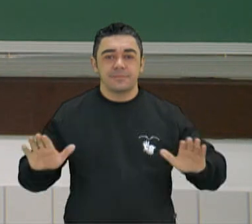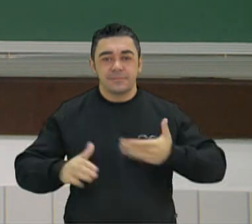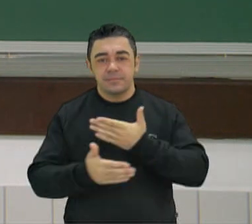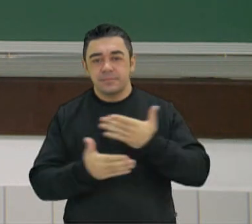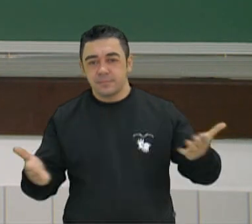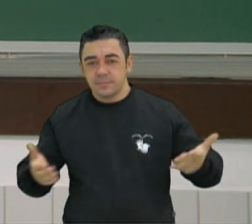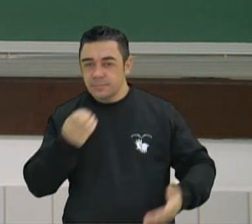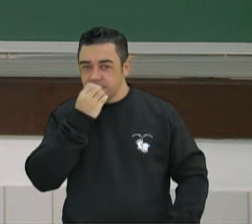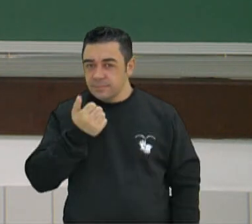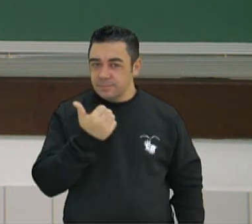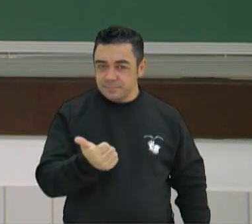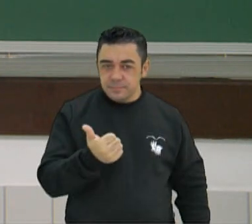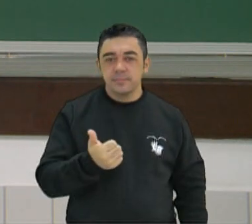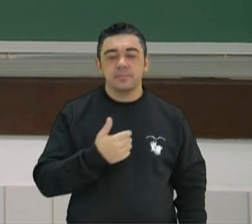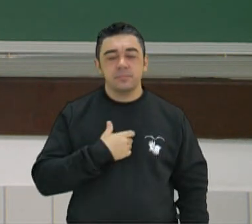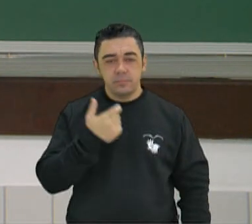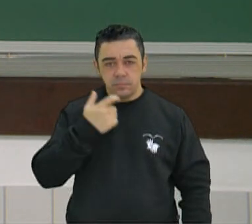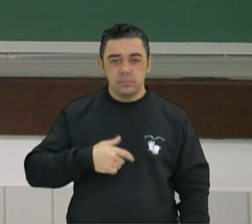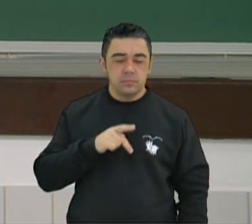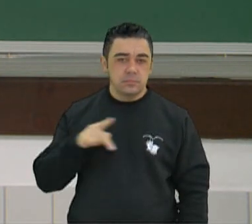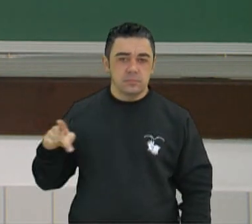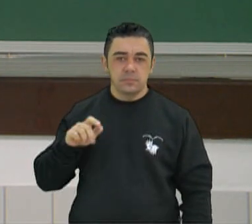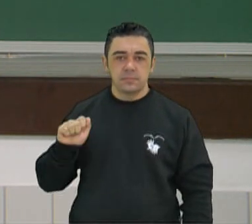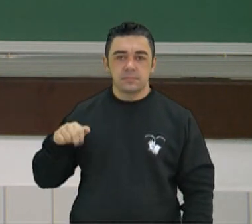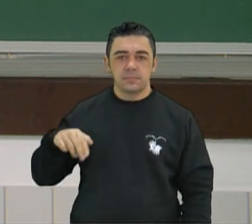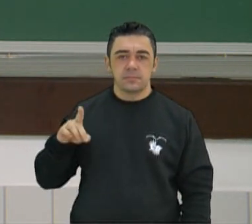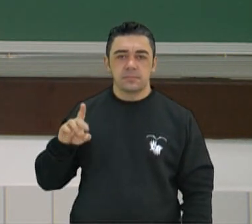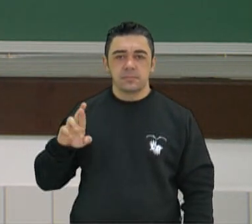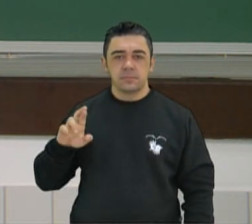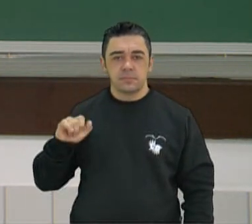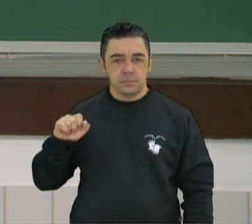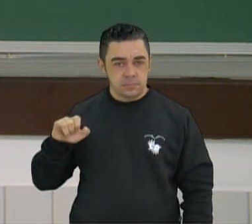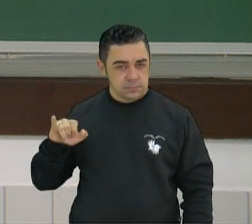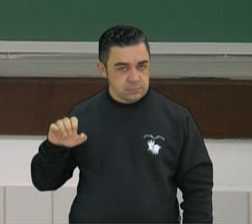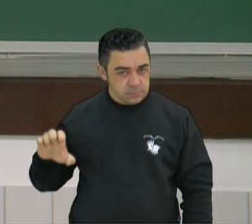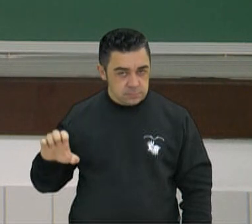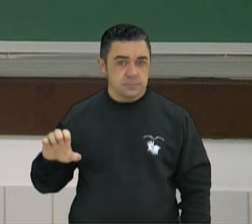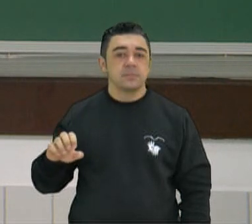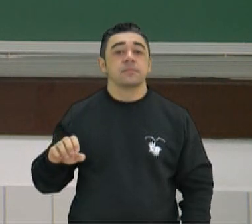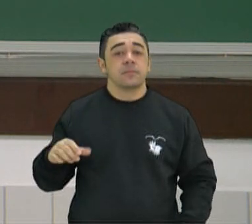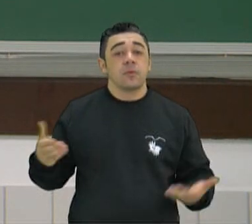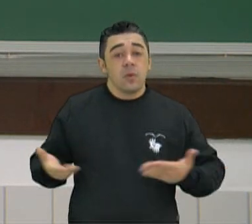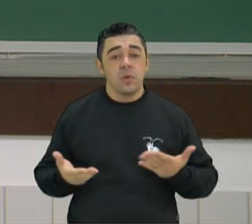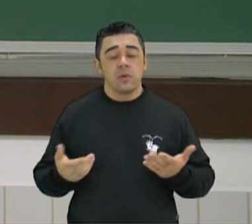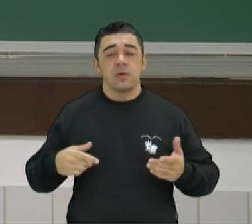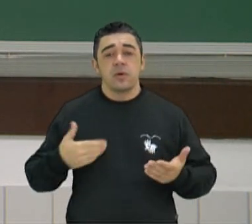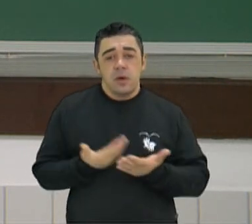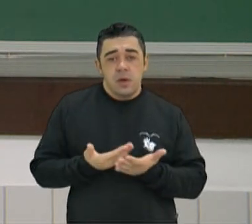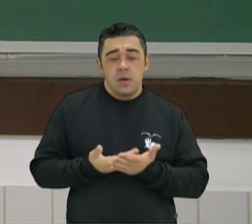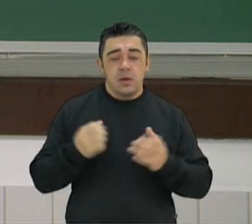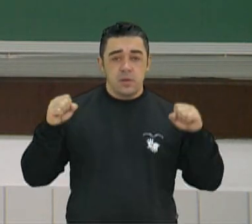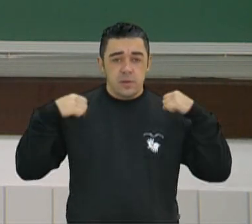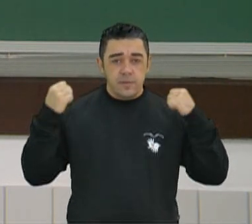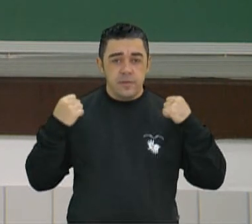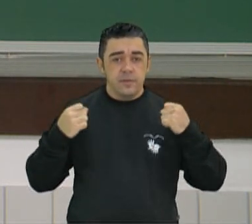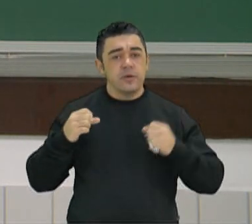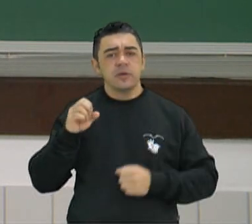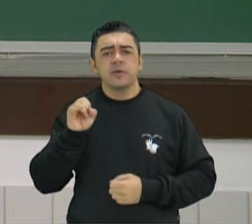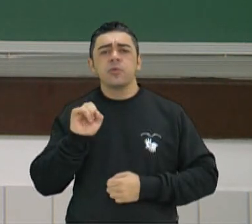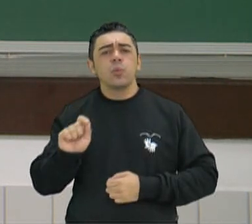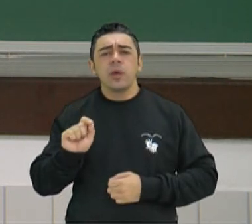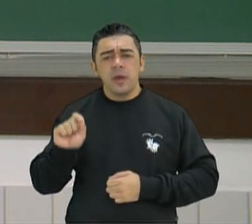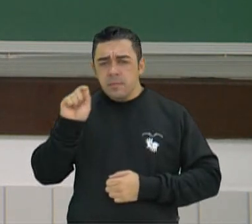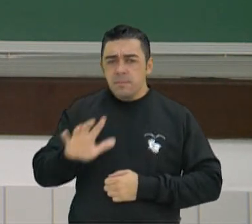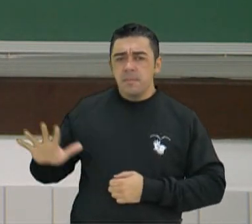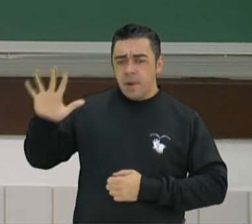Olá pessoal, tudo bem? Eu sou o Andrei e estamos aqui para mais uma aula de Educação Física. Hoje falaremos sobre imagem corporal e